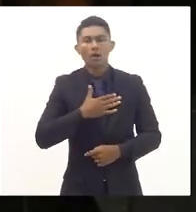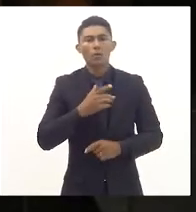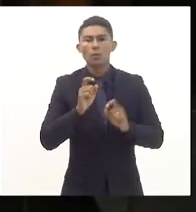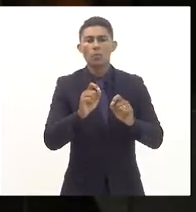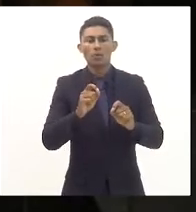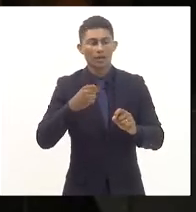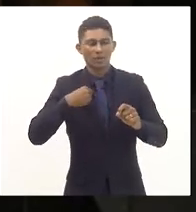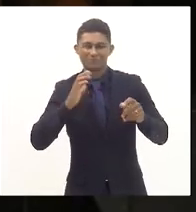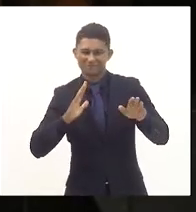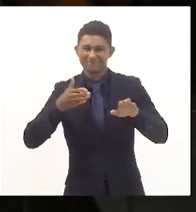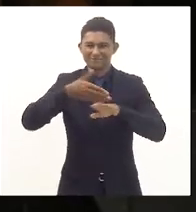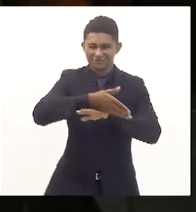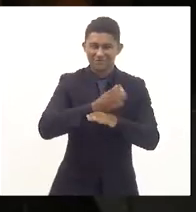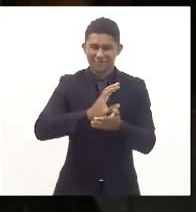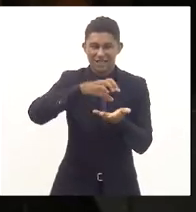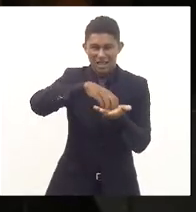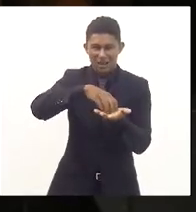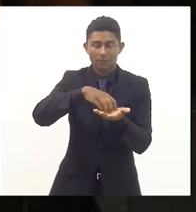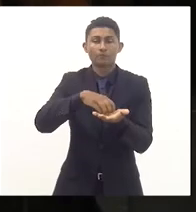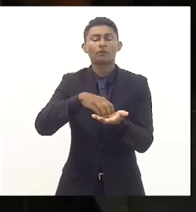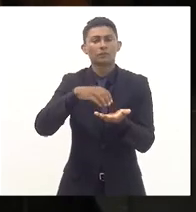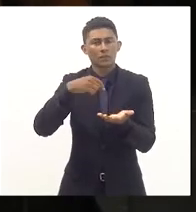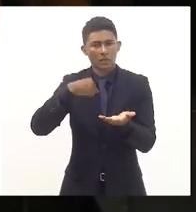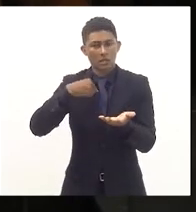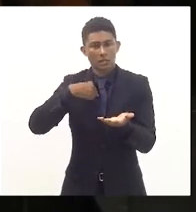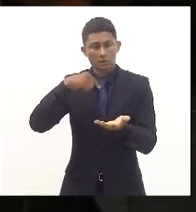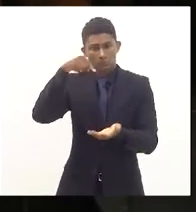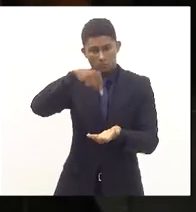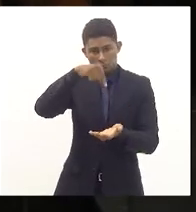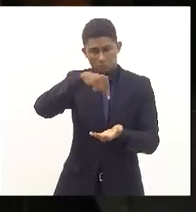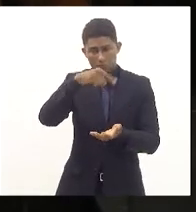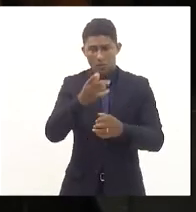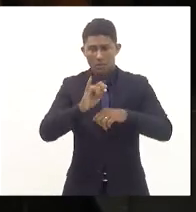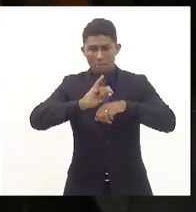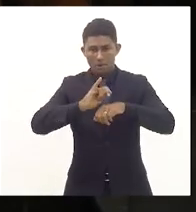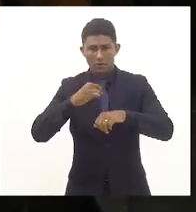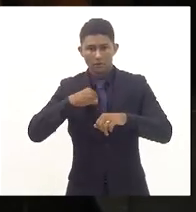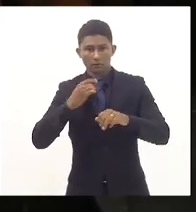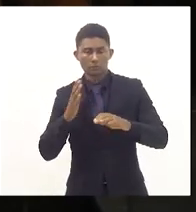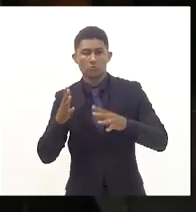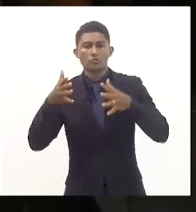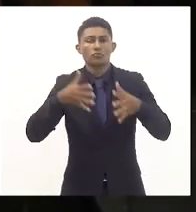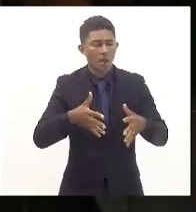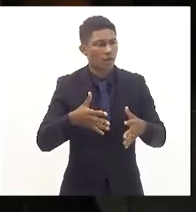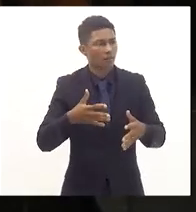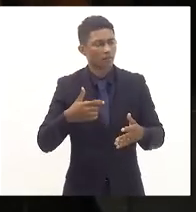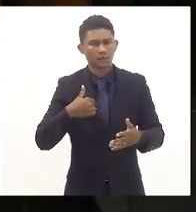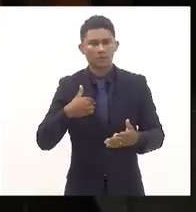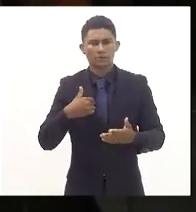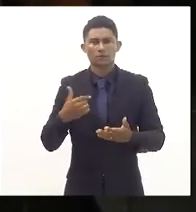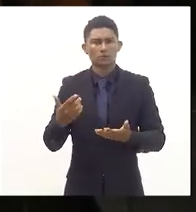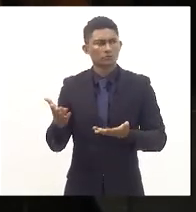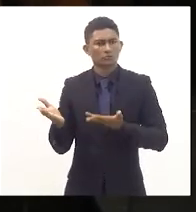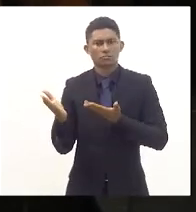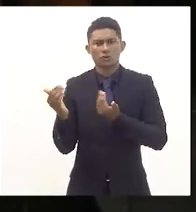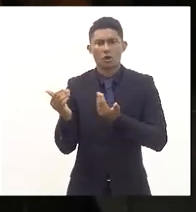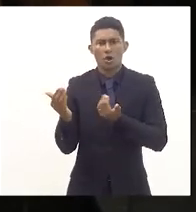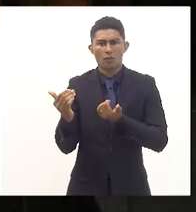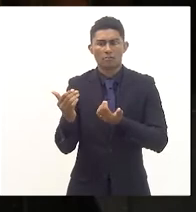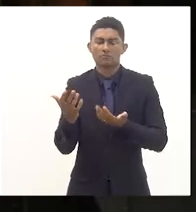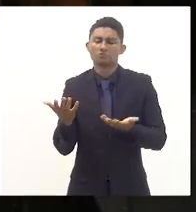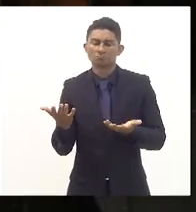de enquete na baixada ou era um dos mais antigos manda vir para a capital da central era eu era um dos mais novos num determinado momento